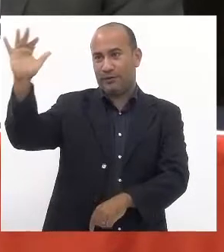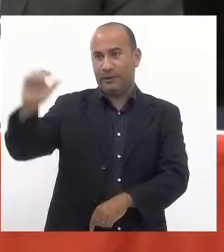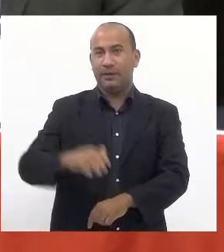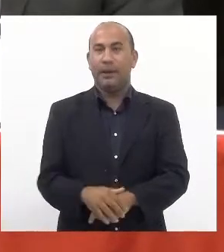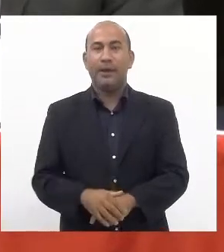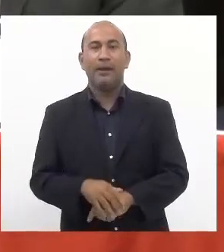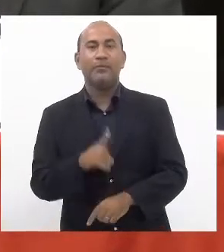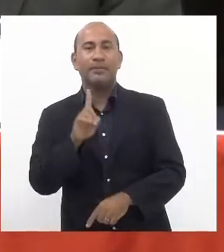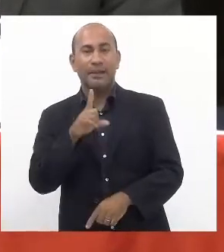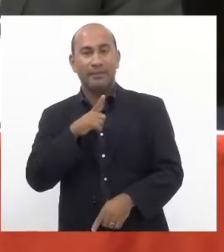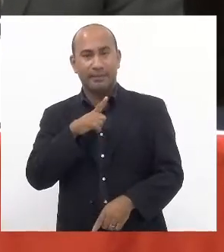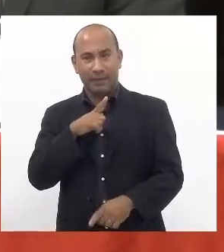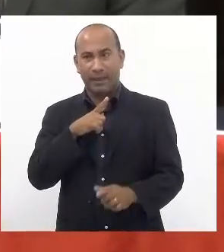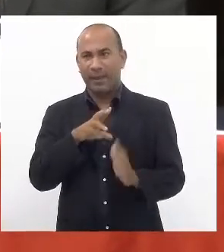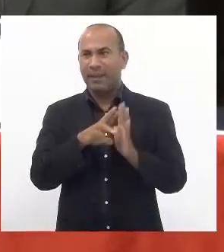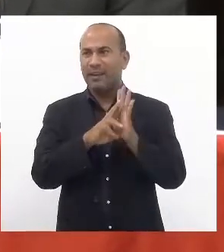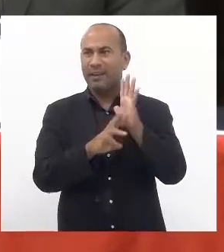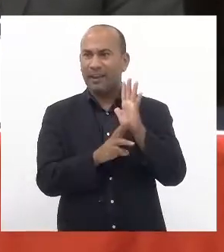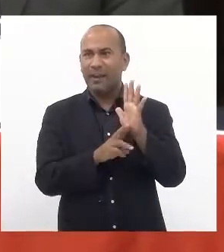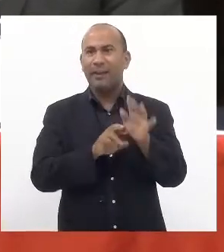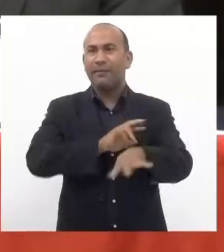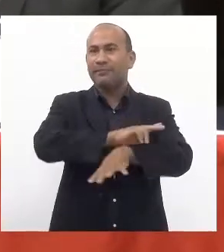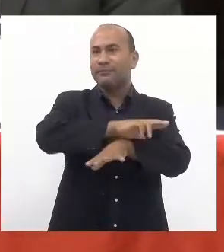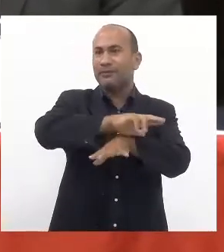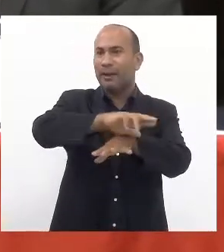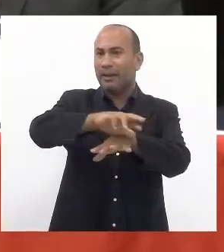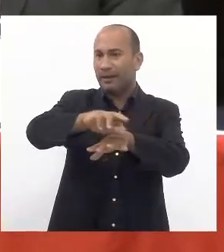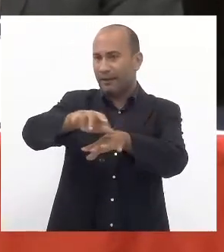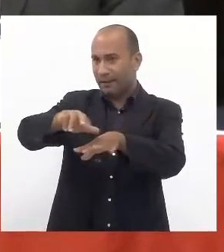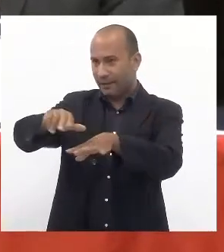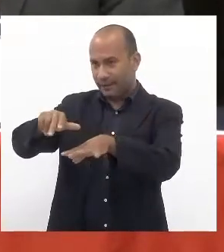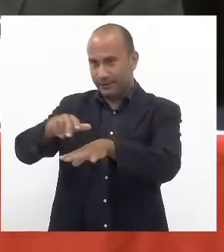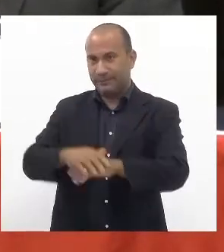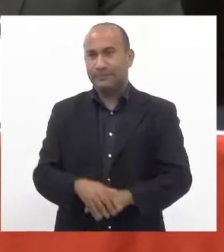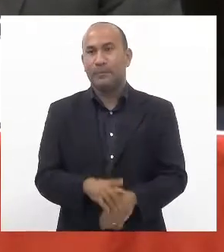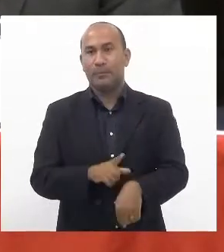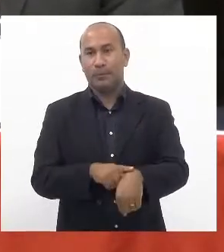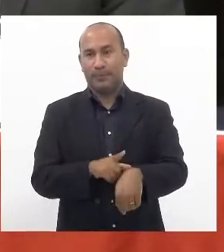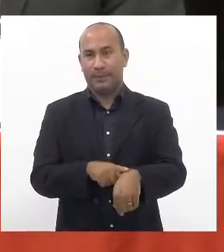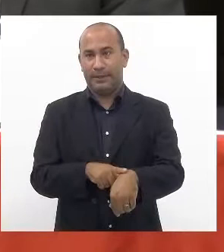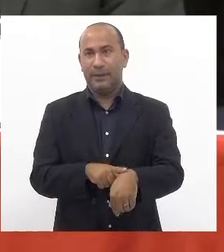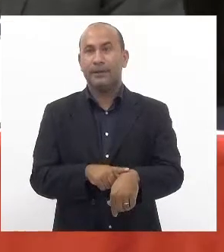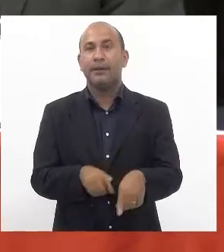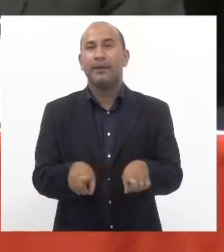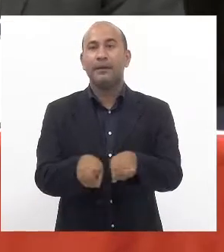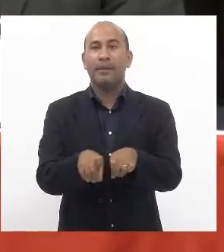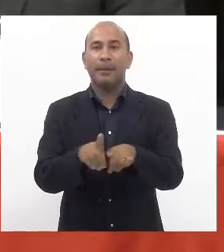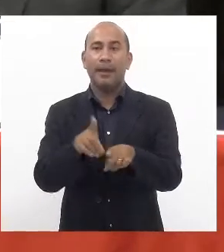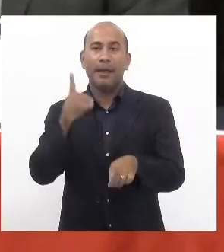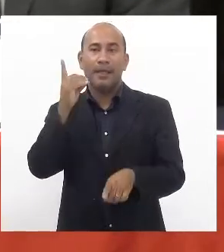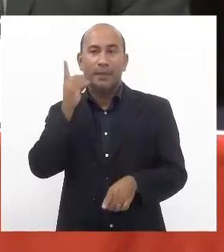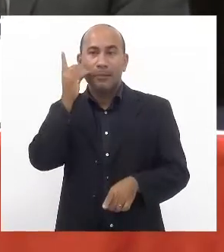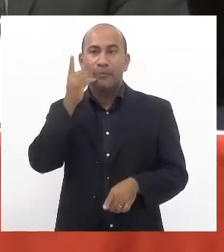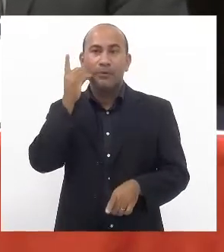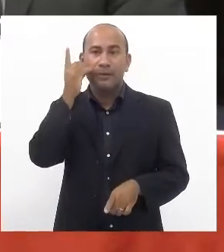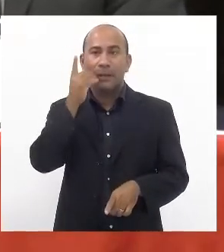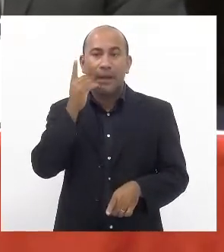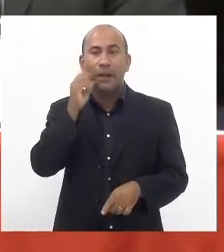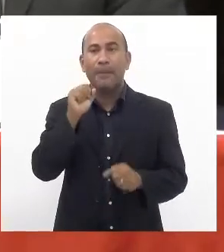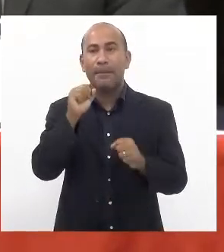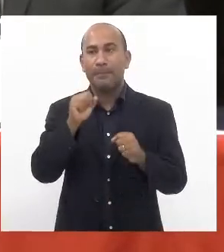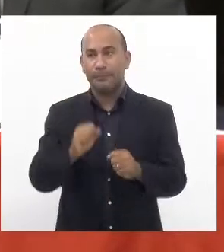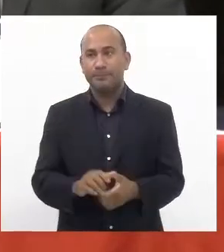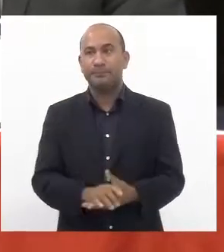senhor cita Hegel por diversas vezes, e a deputada Jandira Fegali tem um